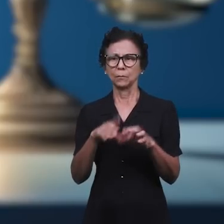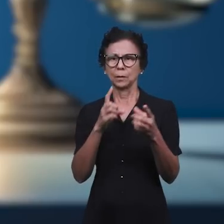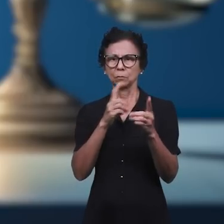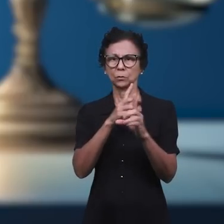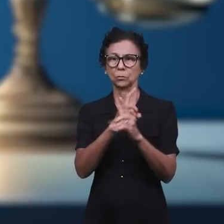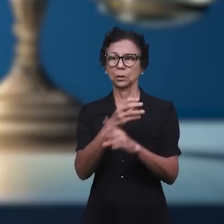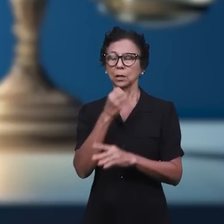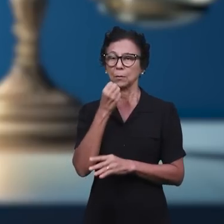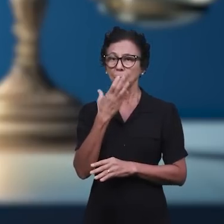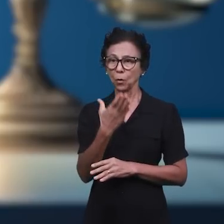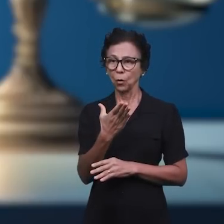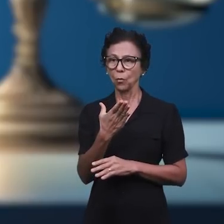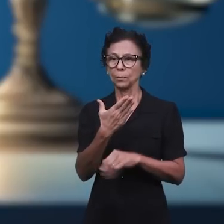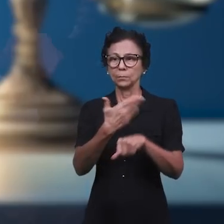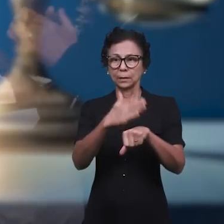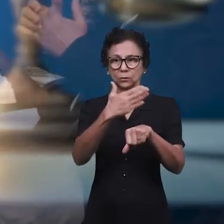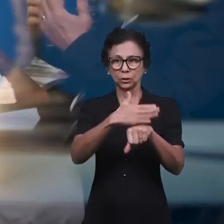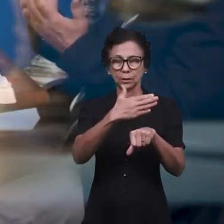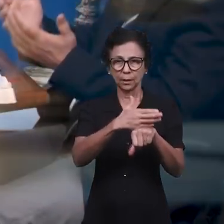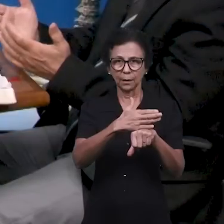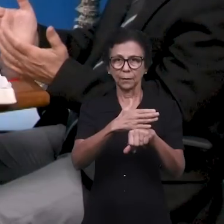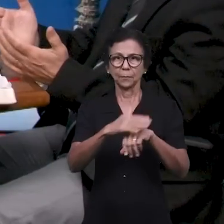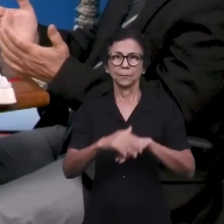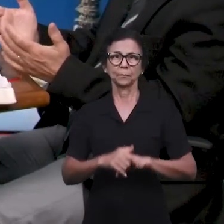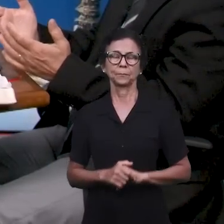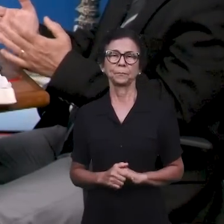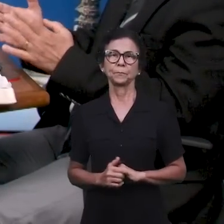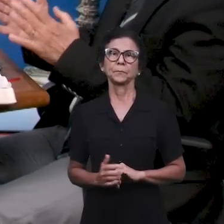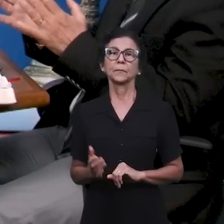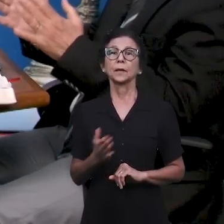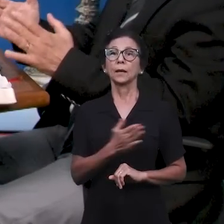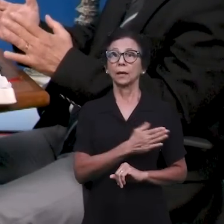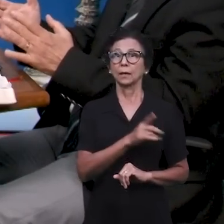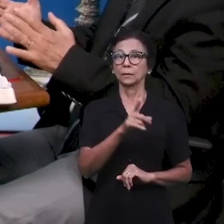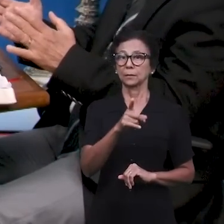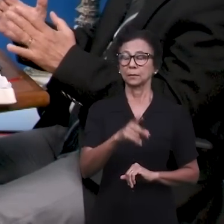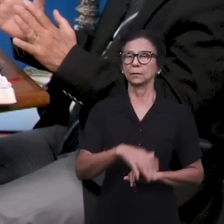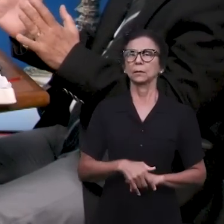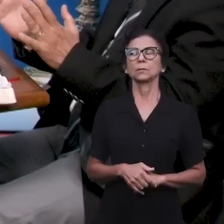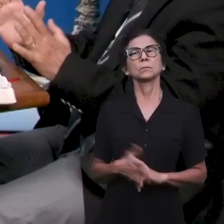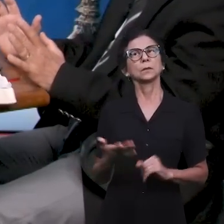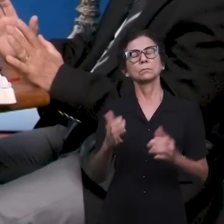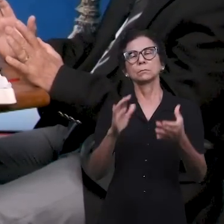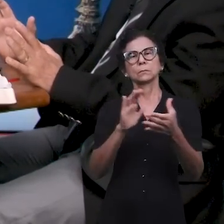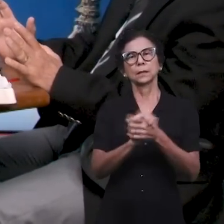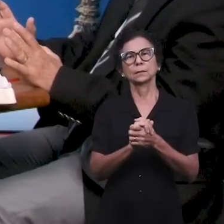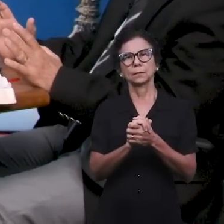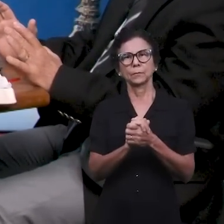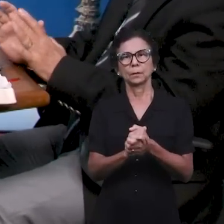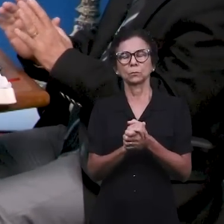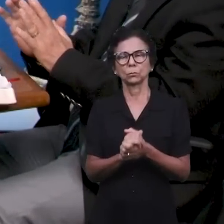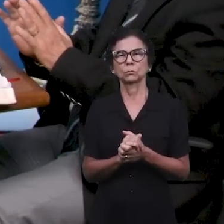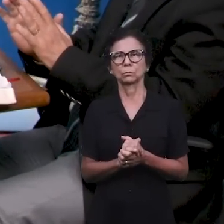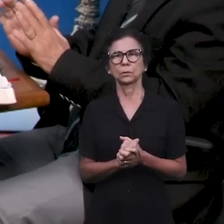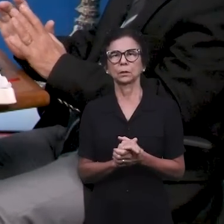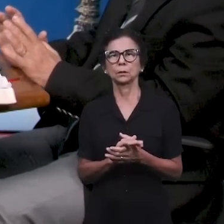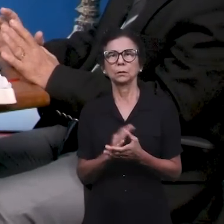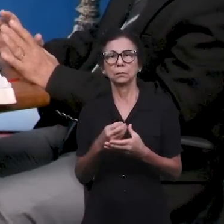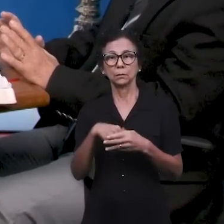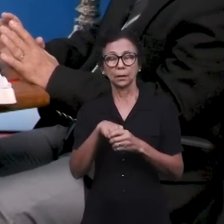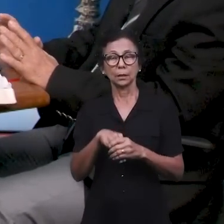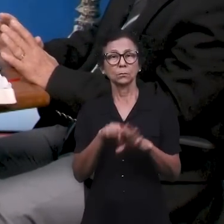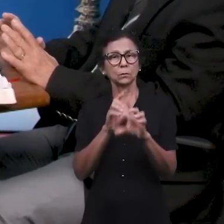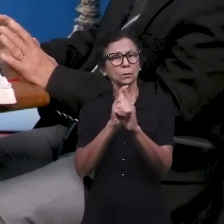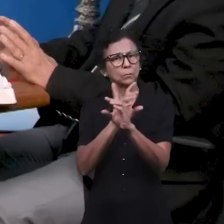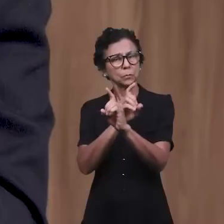que tem seguido. Exato, ou seja, você vai transmitir uma coisa que é doutrinária. Por exemplo, casamento. Existe um aspecto